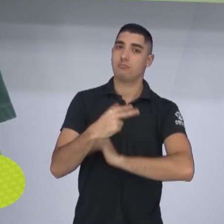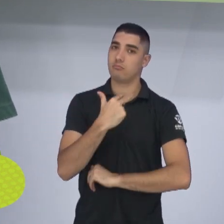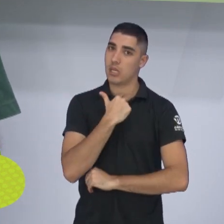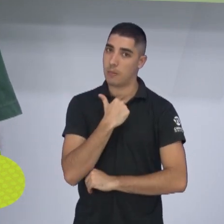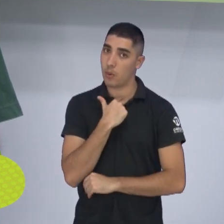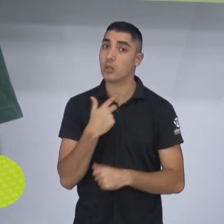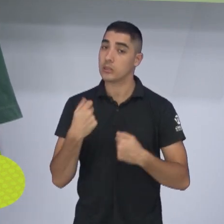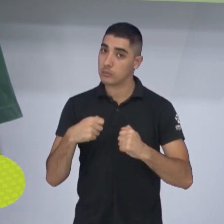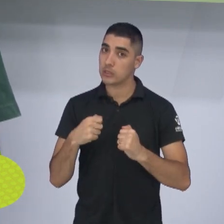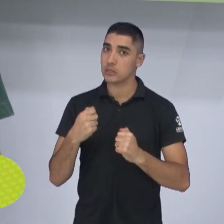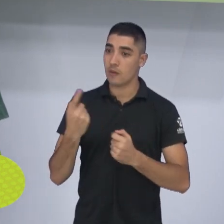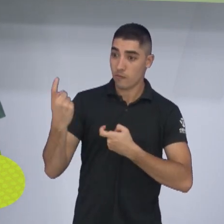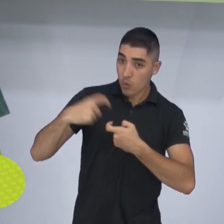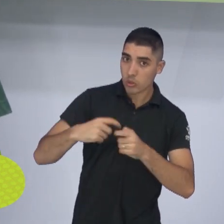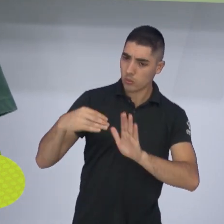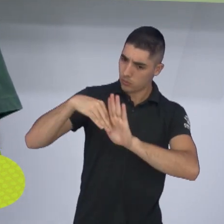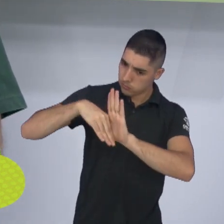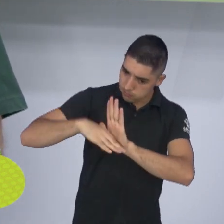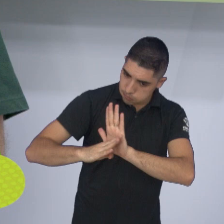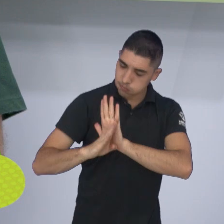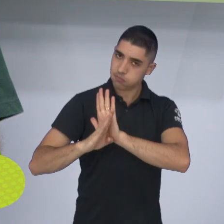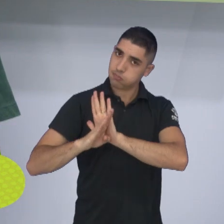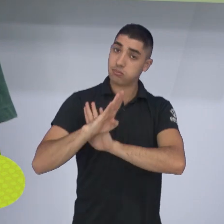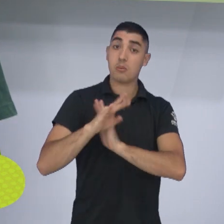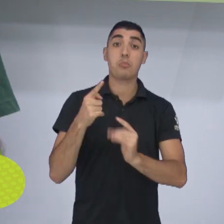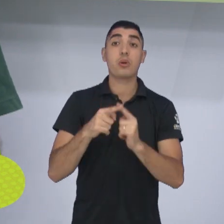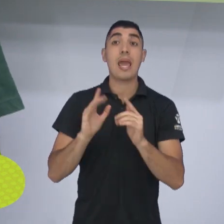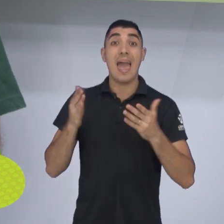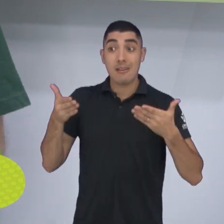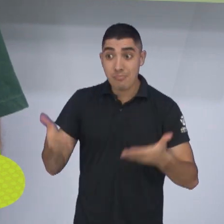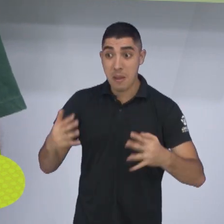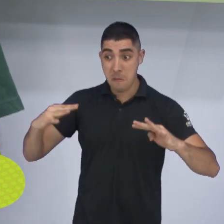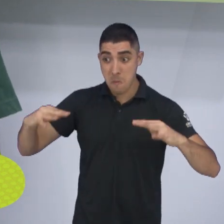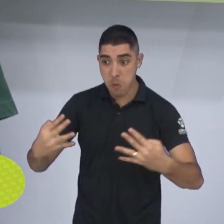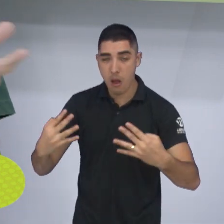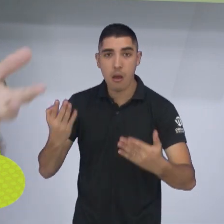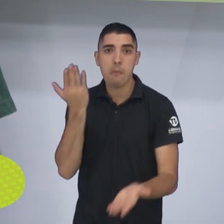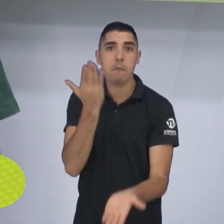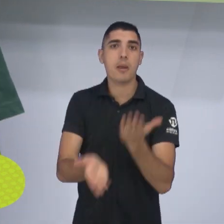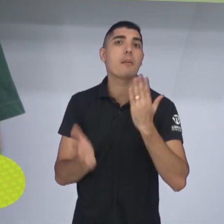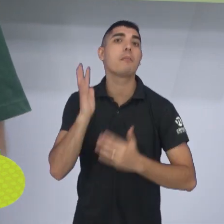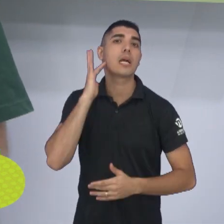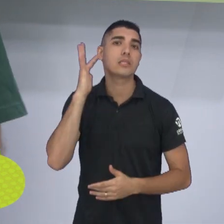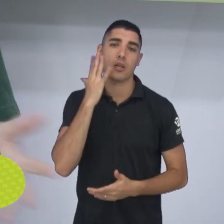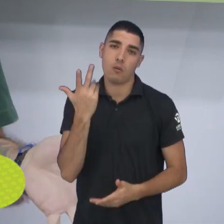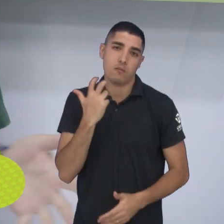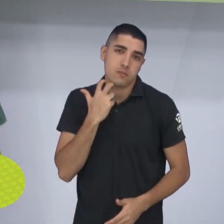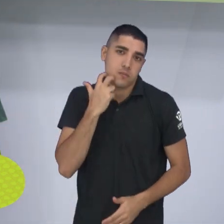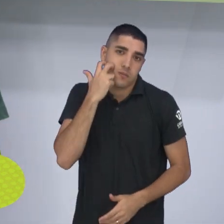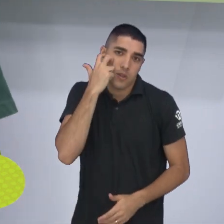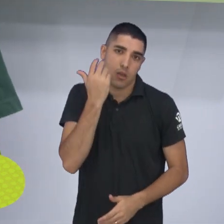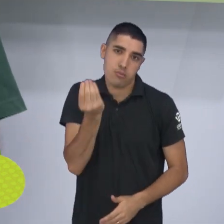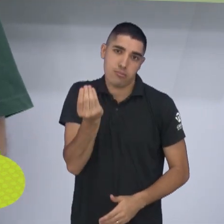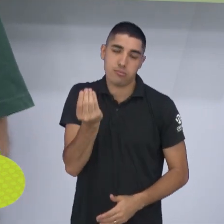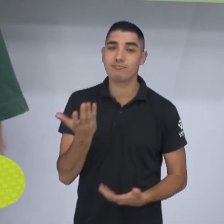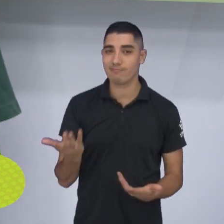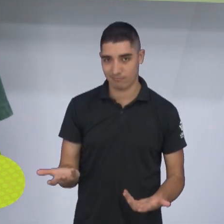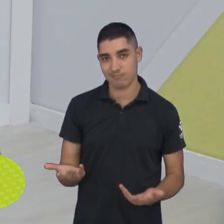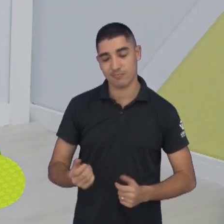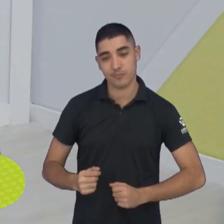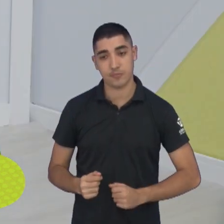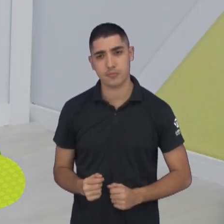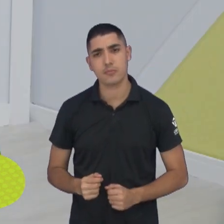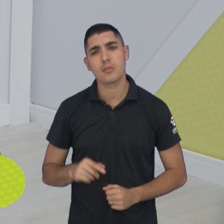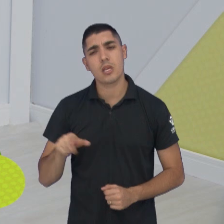playoffs, né? Porque senão, nas quartas de final, já é eliminado logo de cara, vai ser um vexame, até a gente pode chamar assim, pelo elenco que o São José tem.